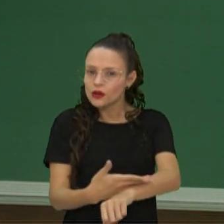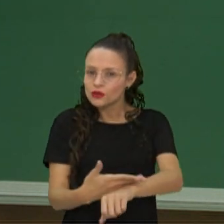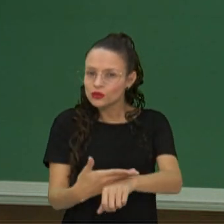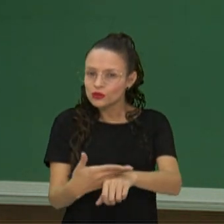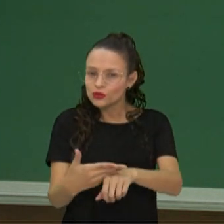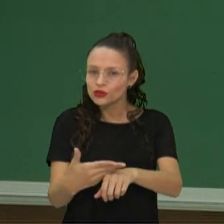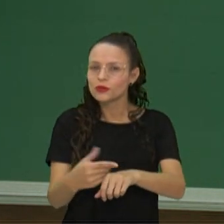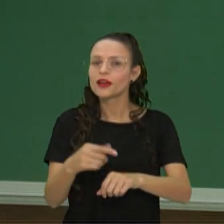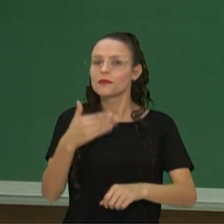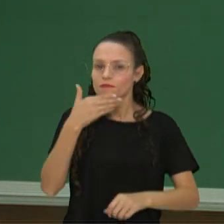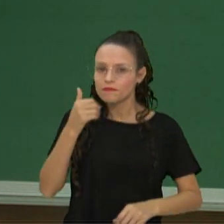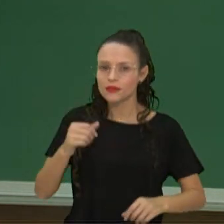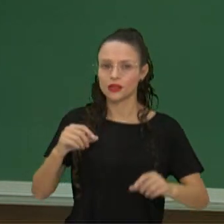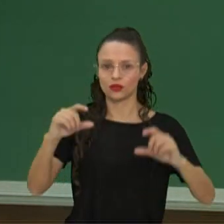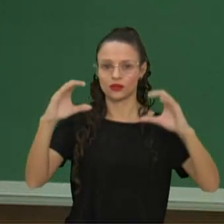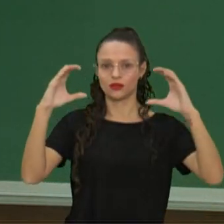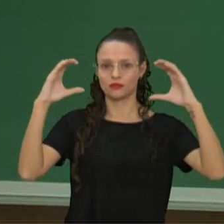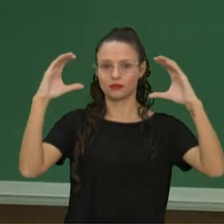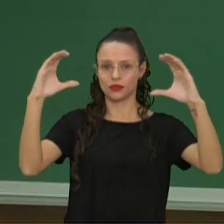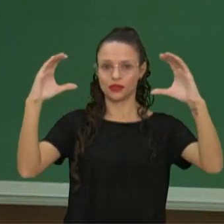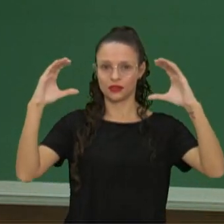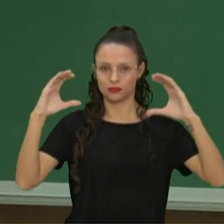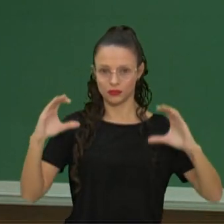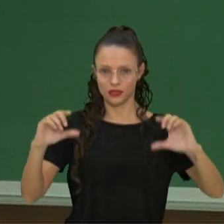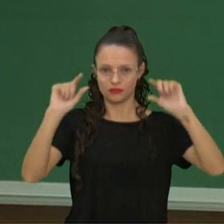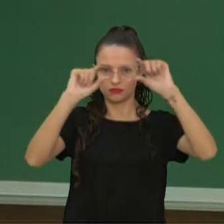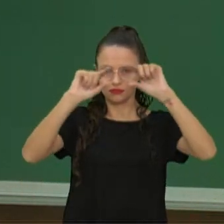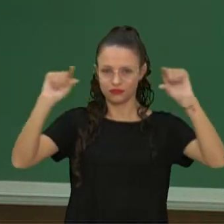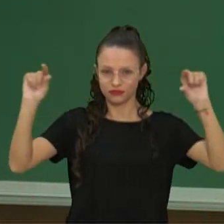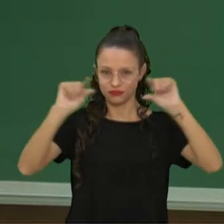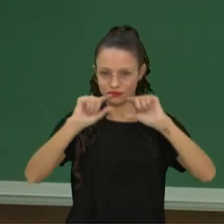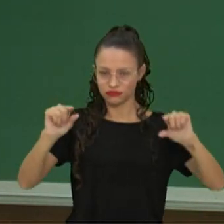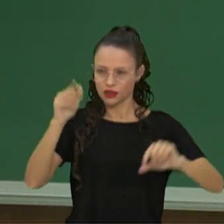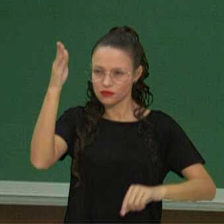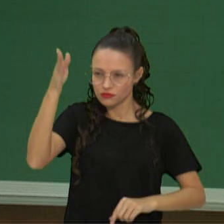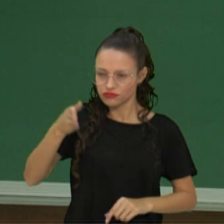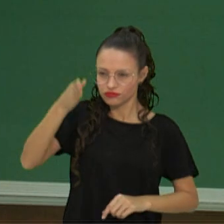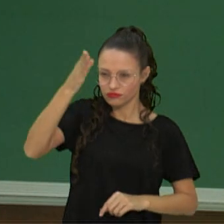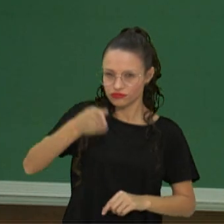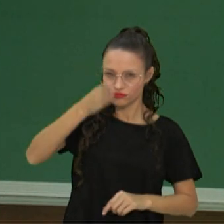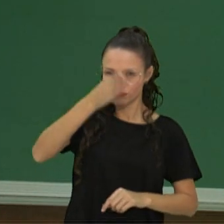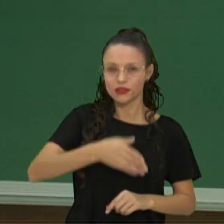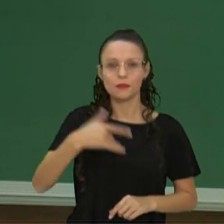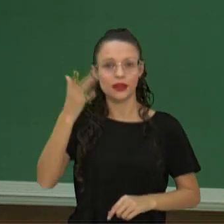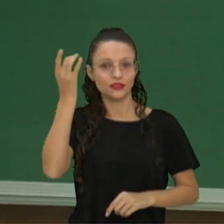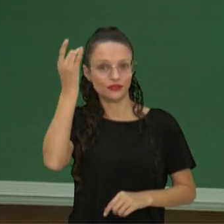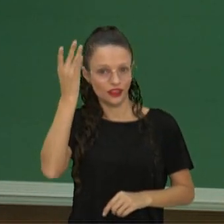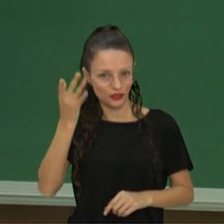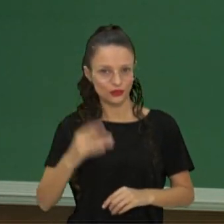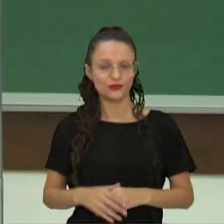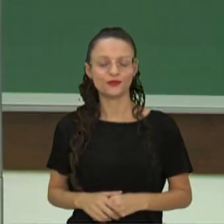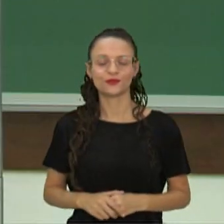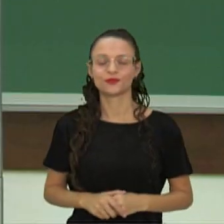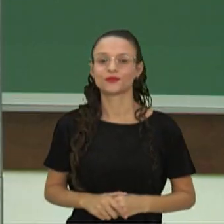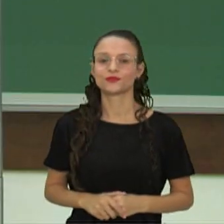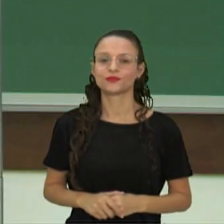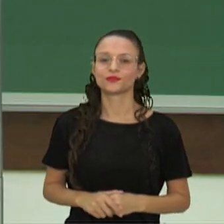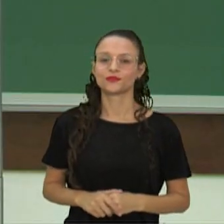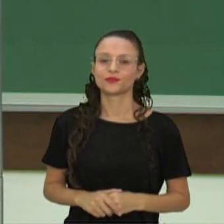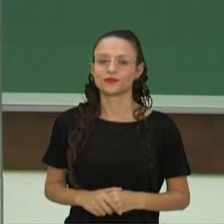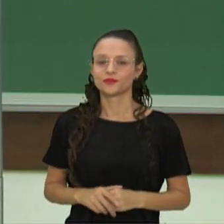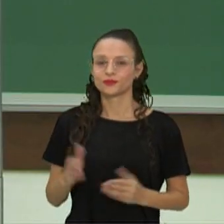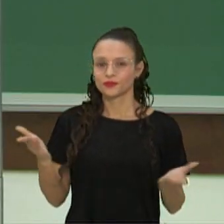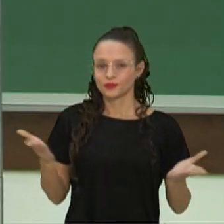ideia, põe um termo semelhante embaixo do outro e você vai conseguir fazer as somas e as subtrações com mais facilidade. Agora, no